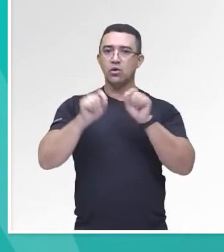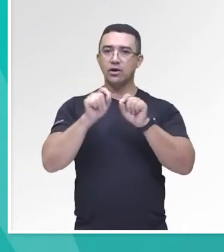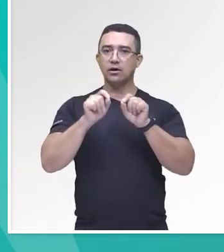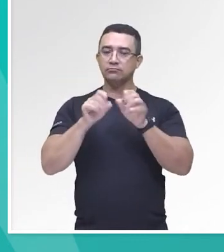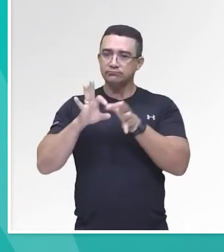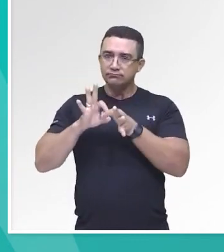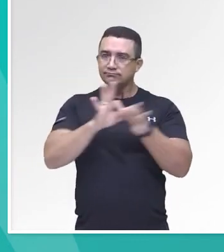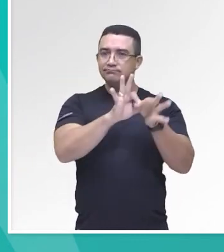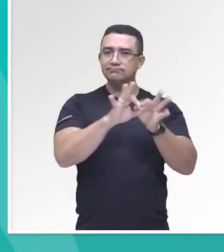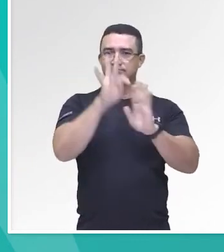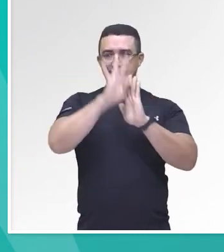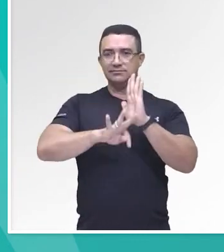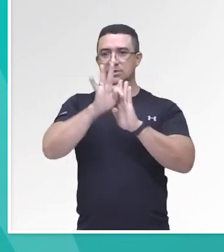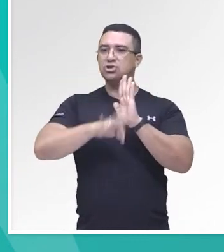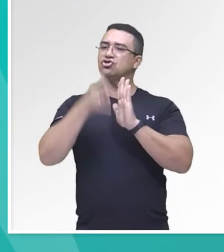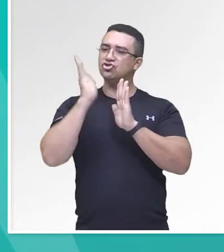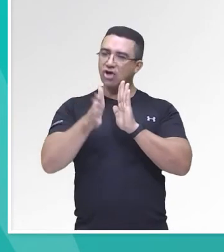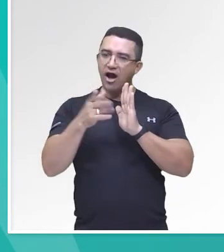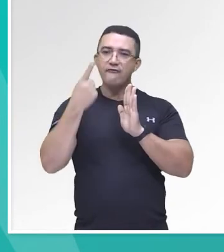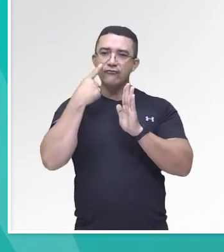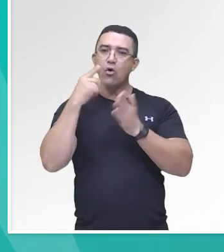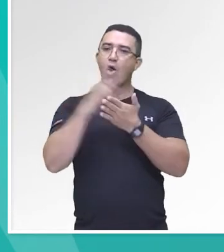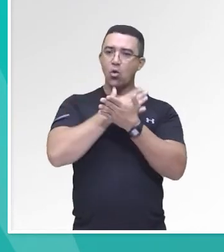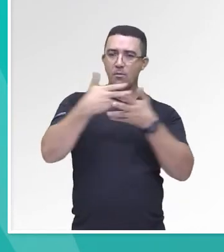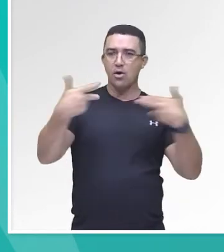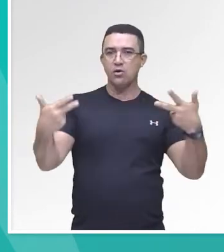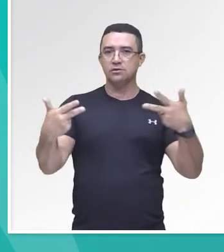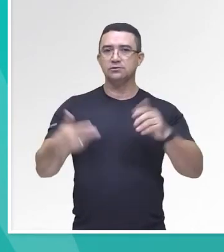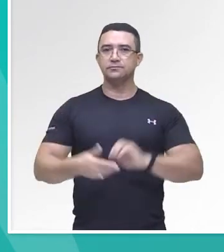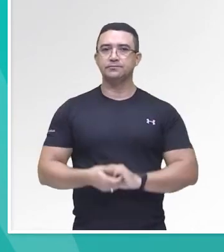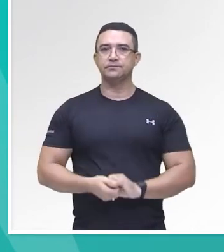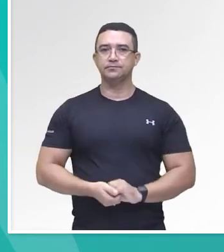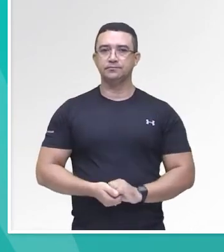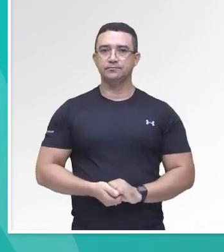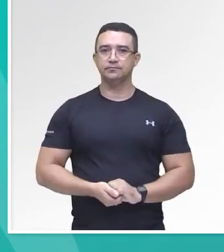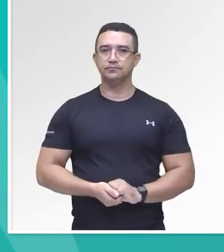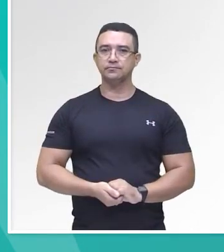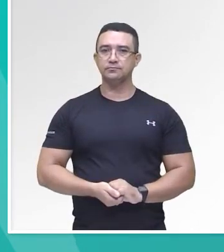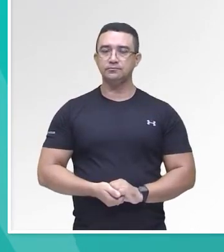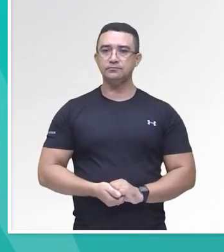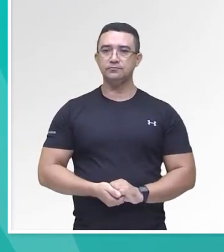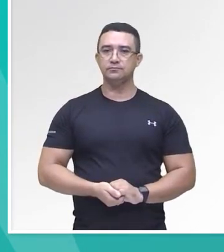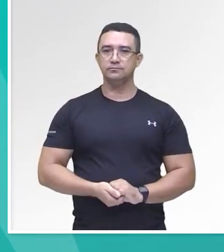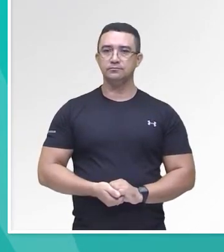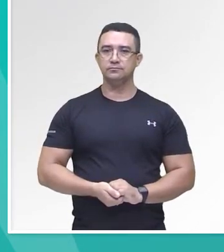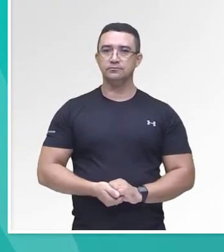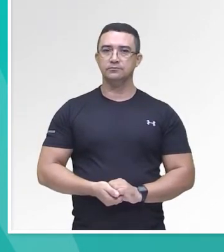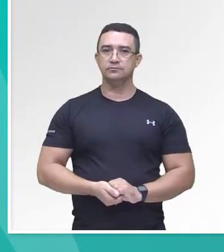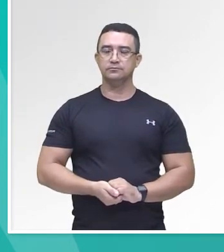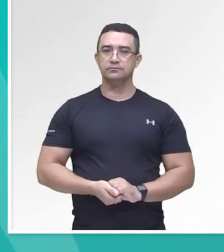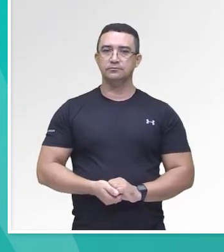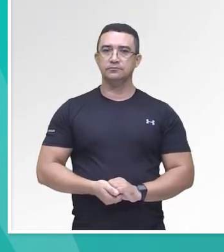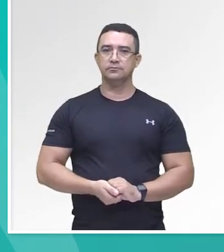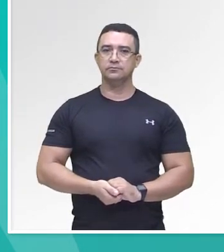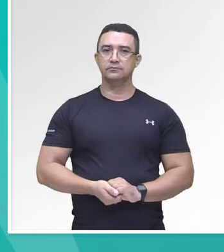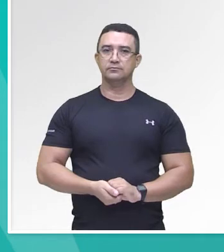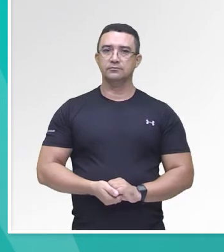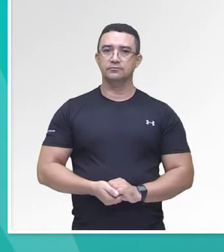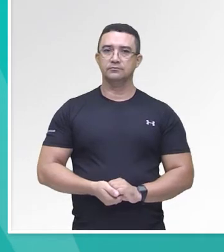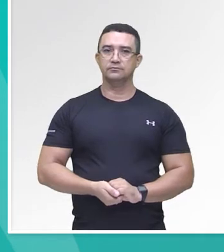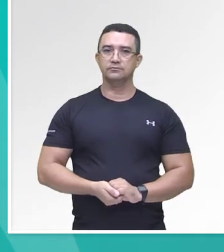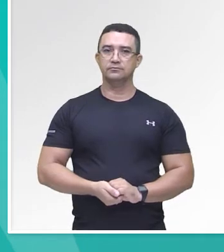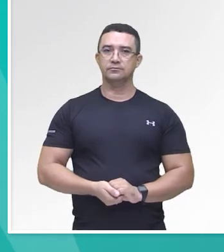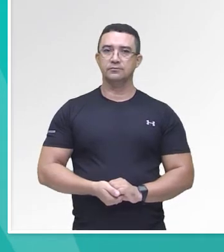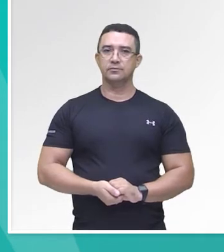que a gente já viu algumas coisas aqui nesse nosso exemplo. Então, vamos avançar, né? Então,